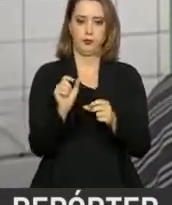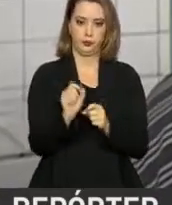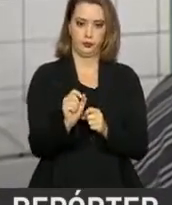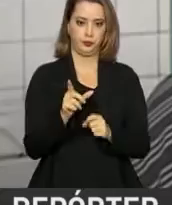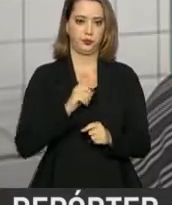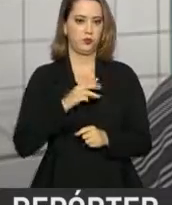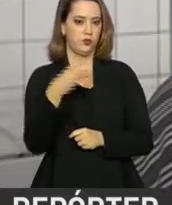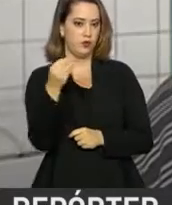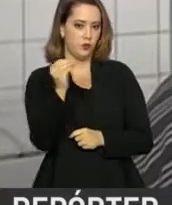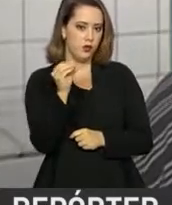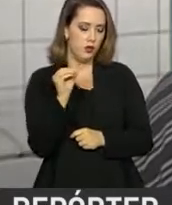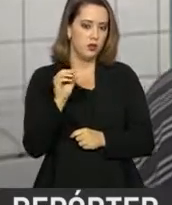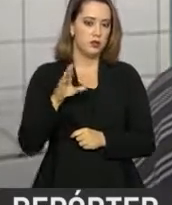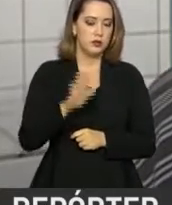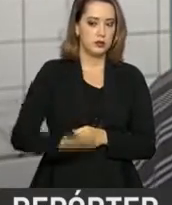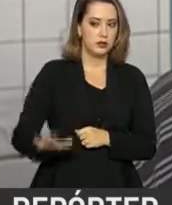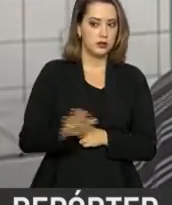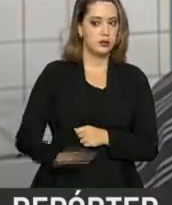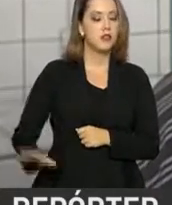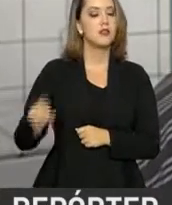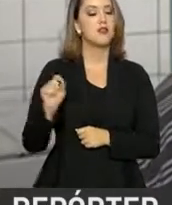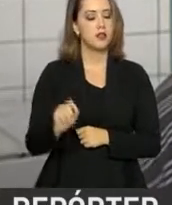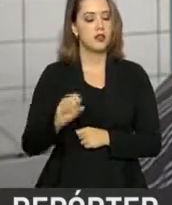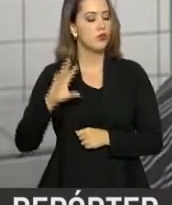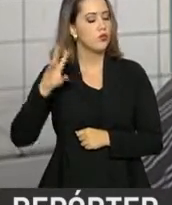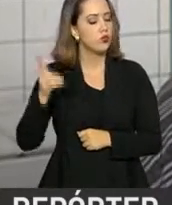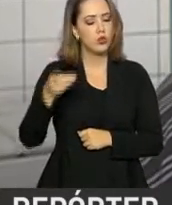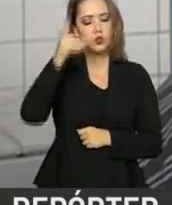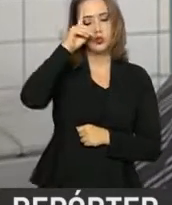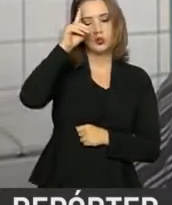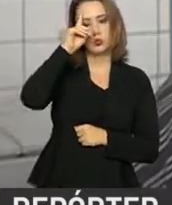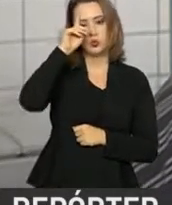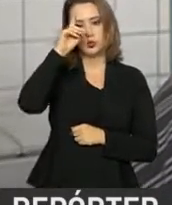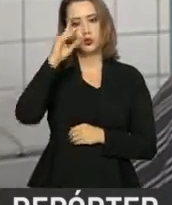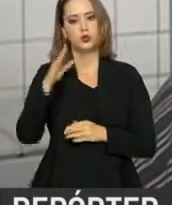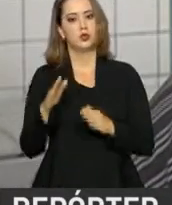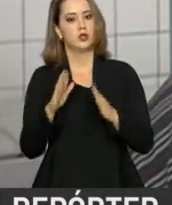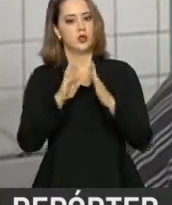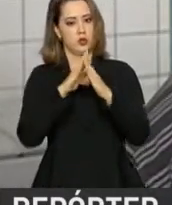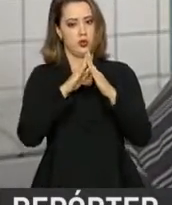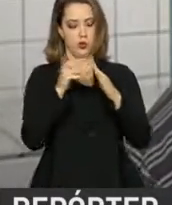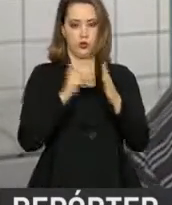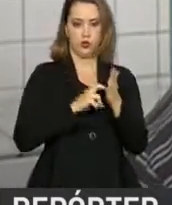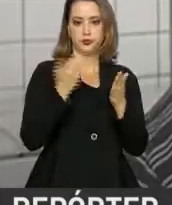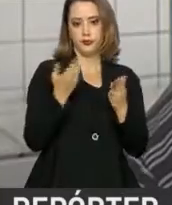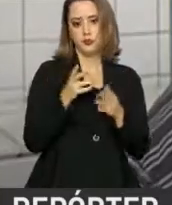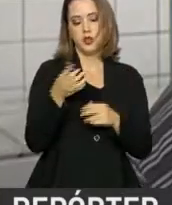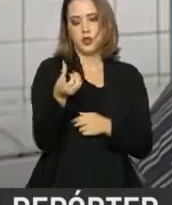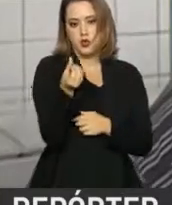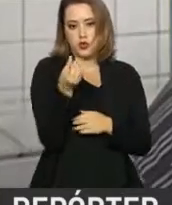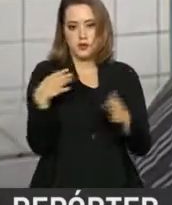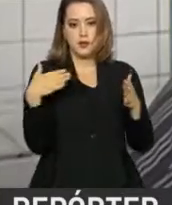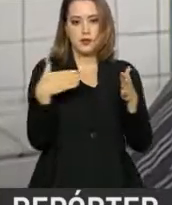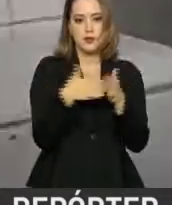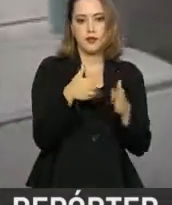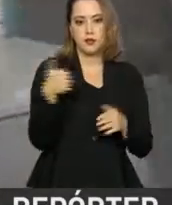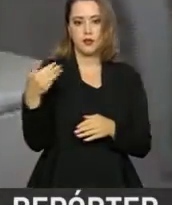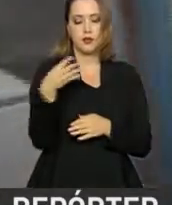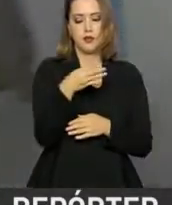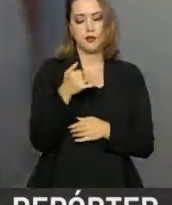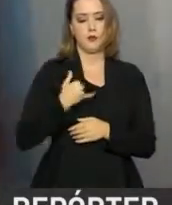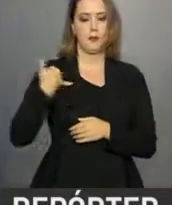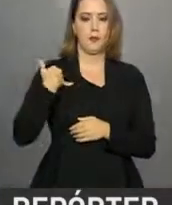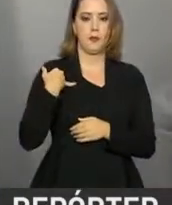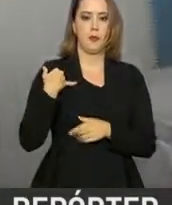diariamente todos os dias é no contraturno da escola a faixa etária que a gente atender de 6 a 14 anos um